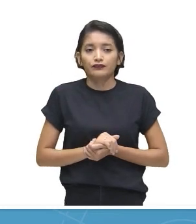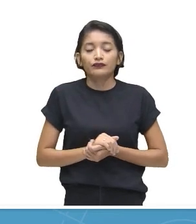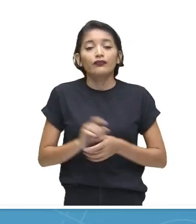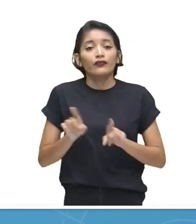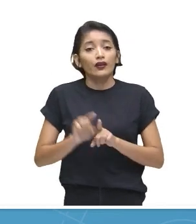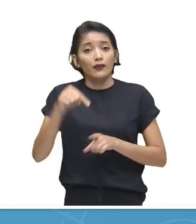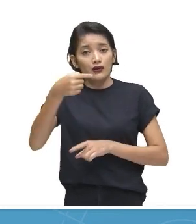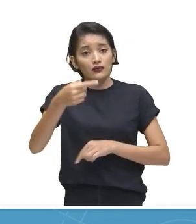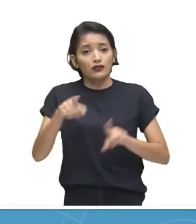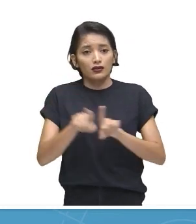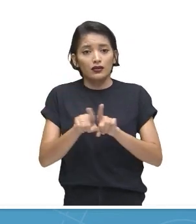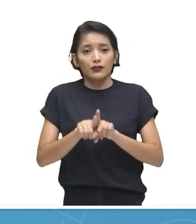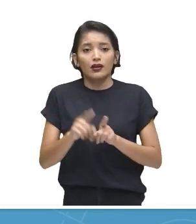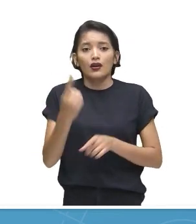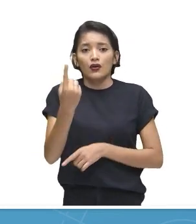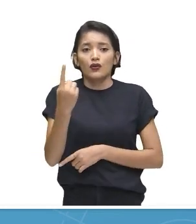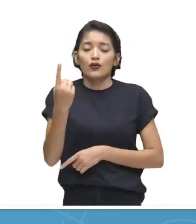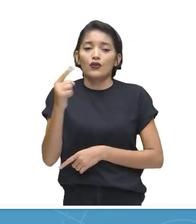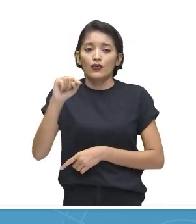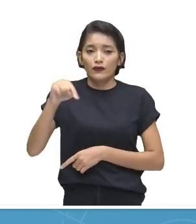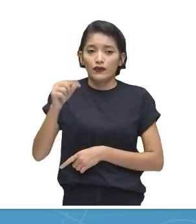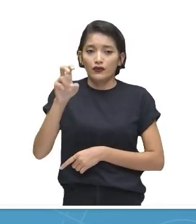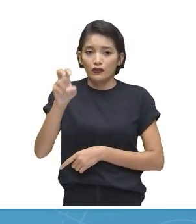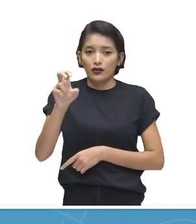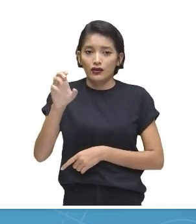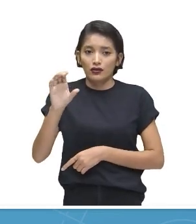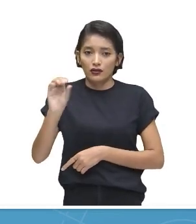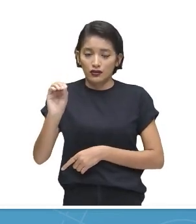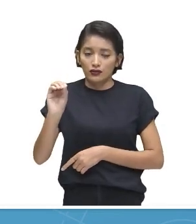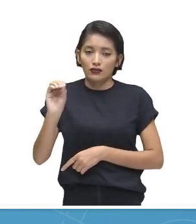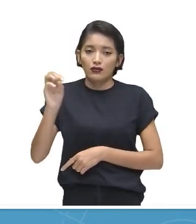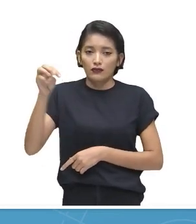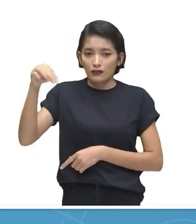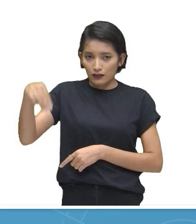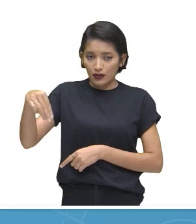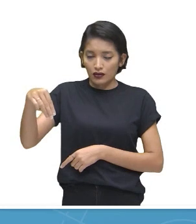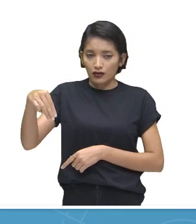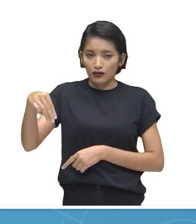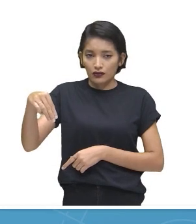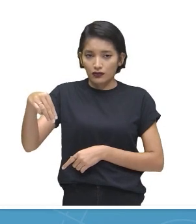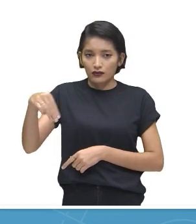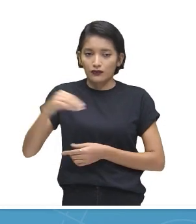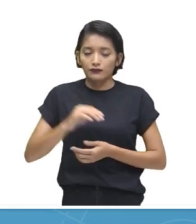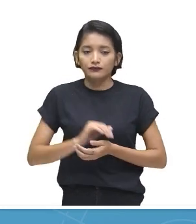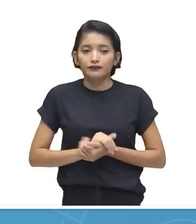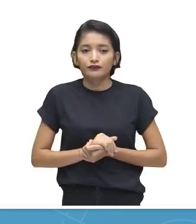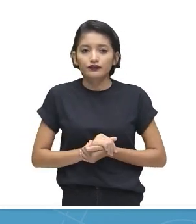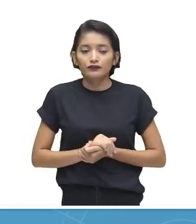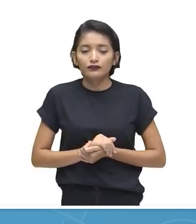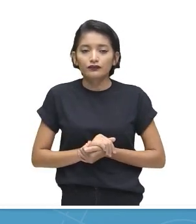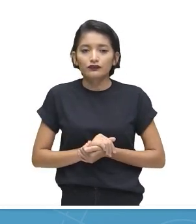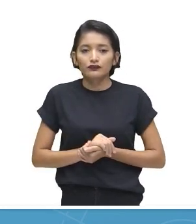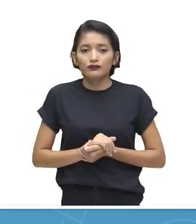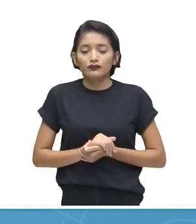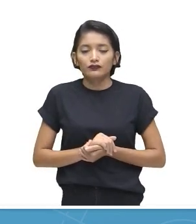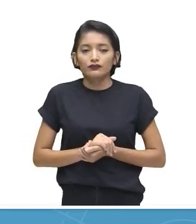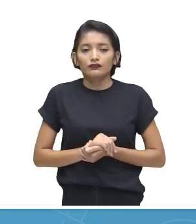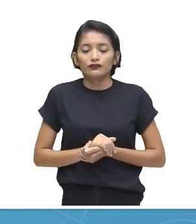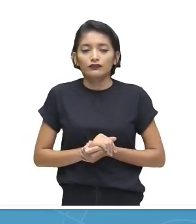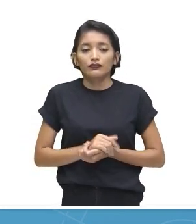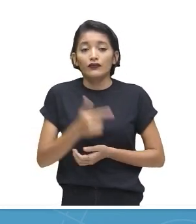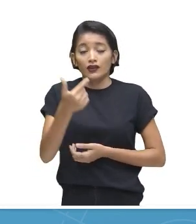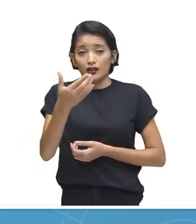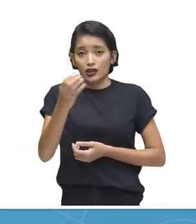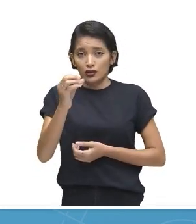outras questões. 1,5 metros, né? 150 centímetros, 1,5 metro. E